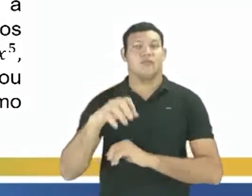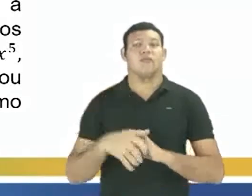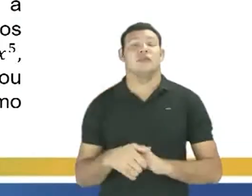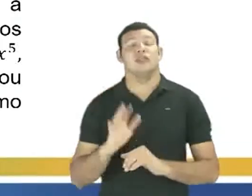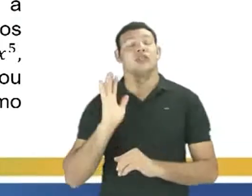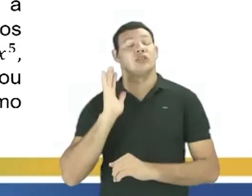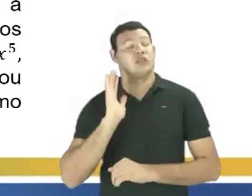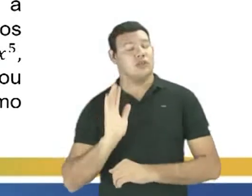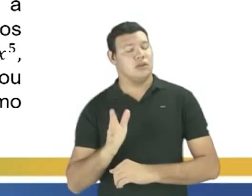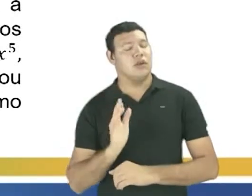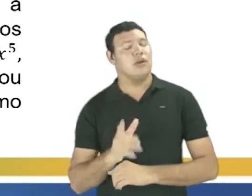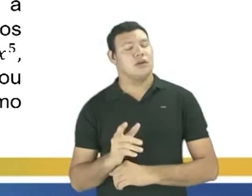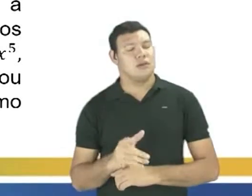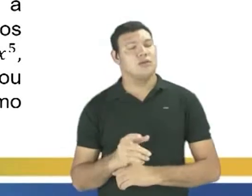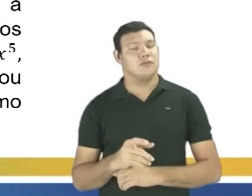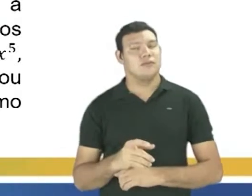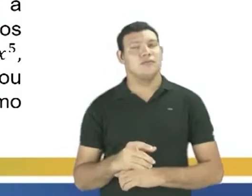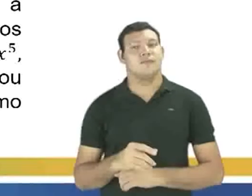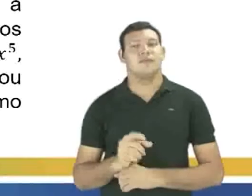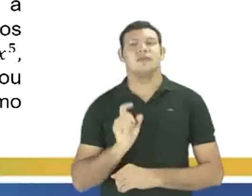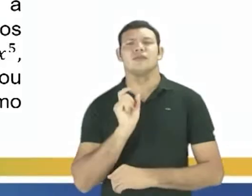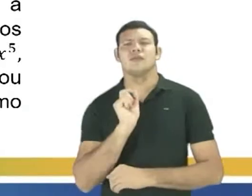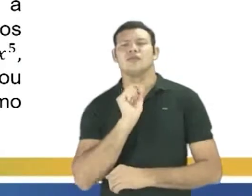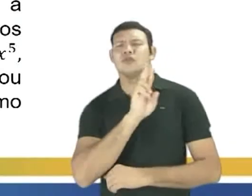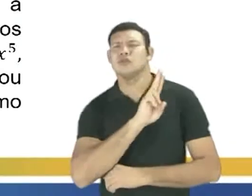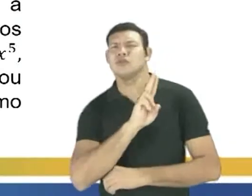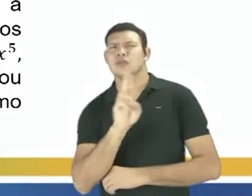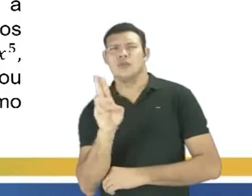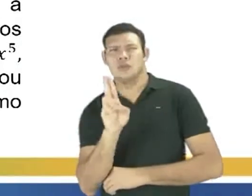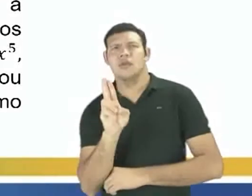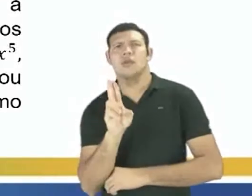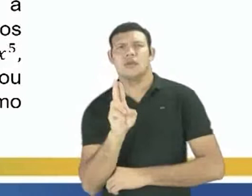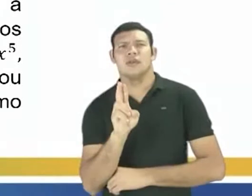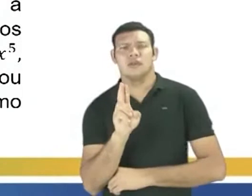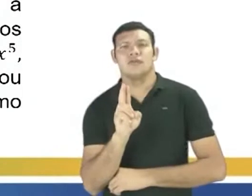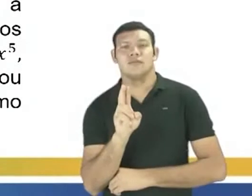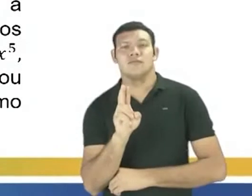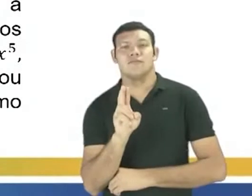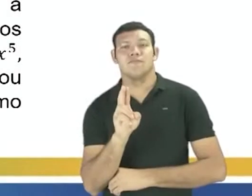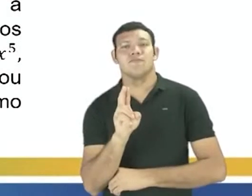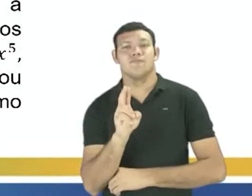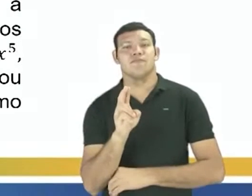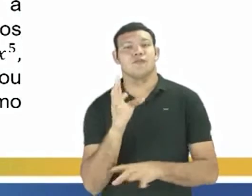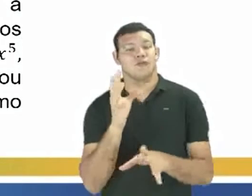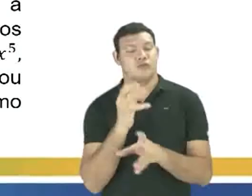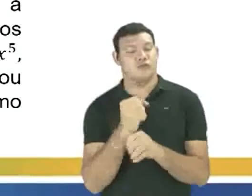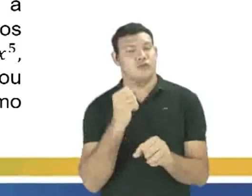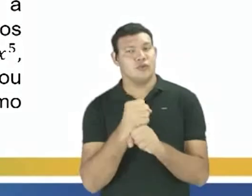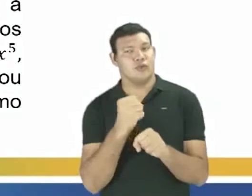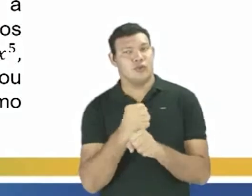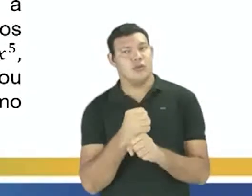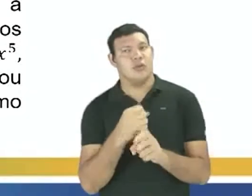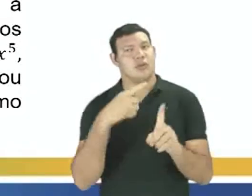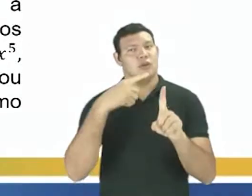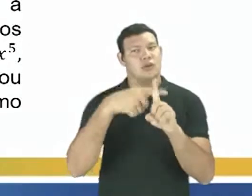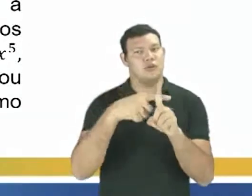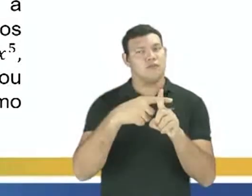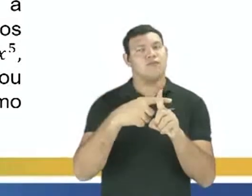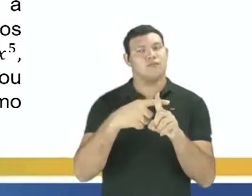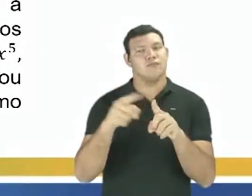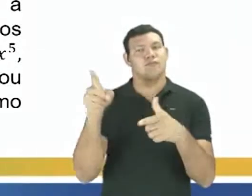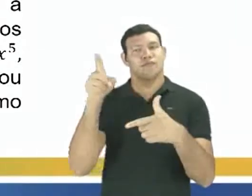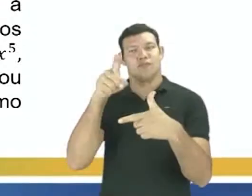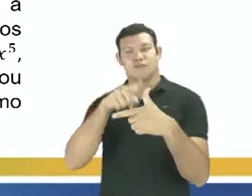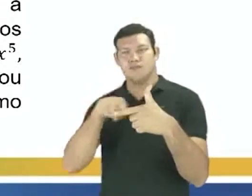polinômio são aquela nomenclatura que estão entre as operações básicas de adição, subtração